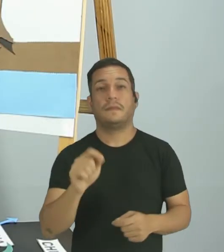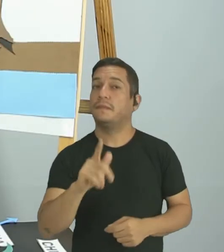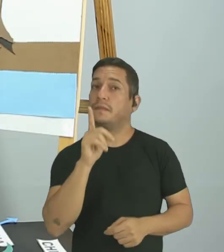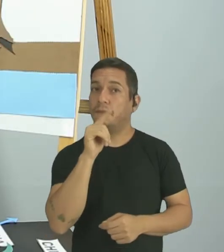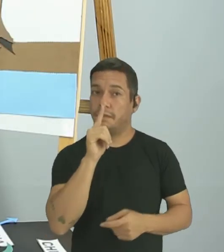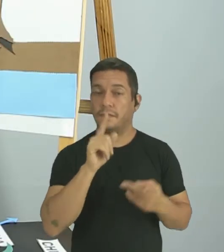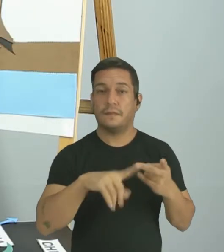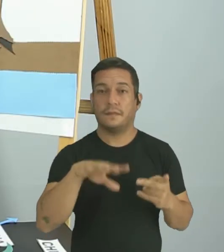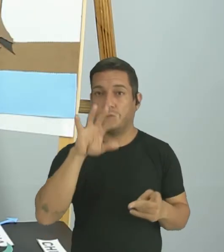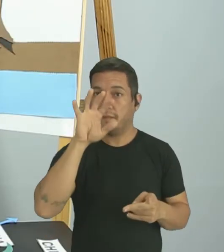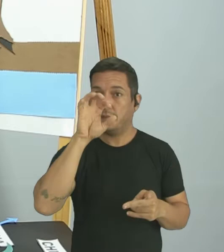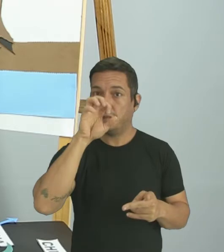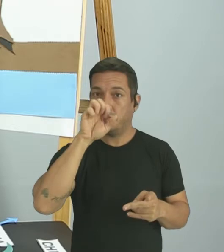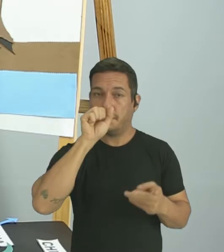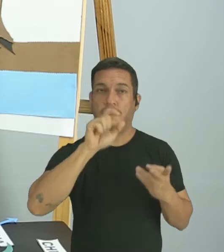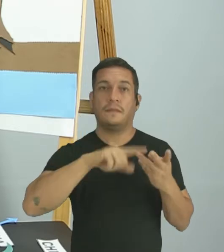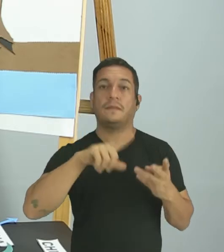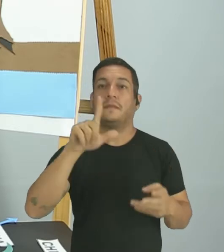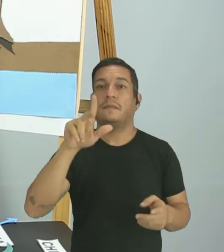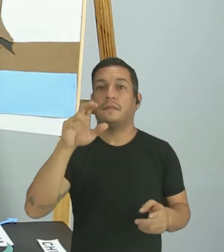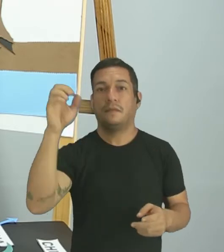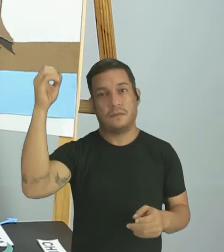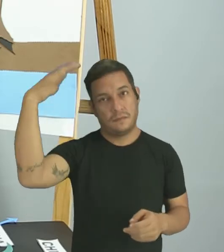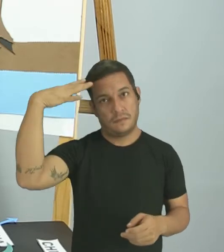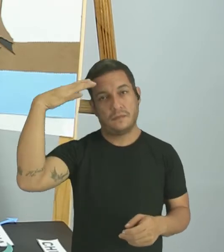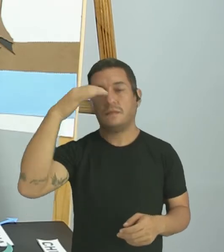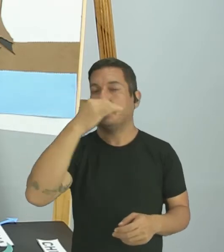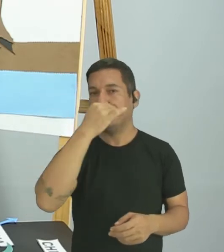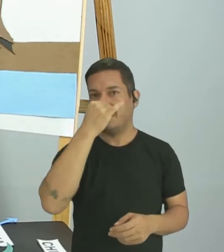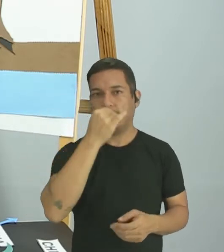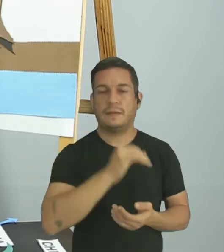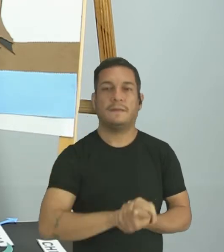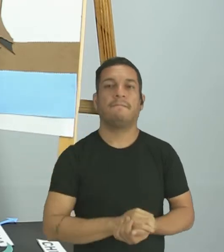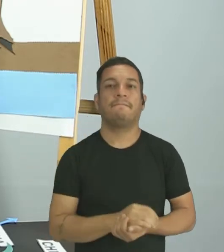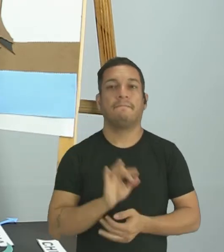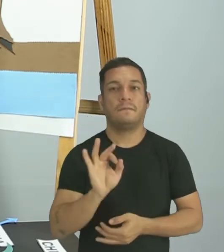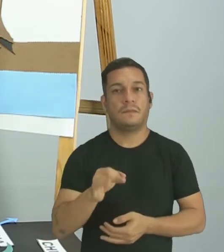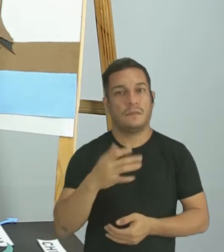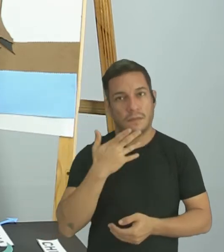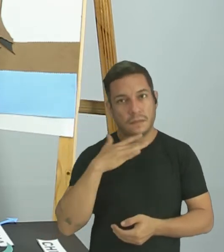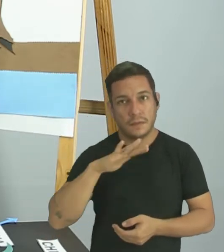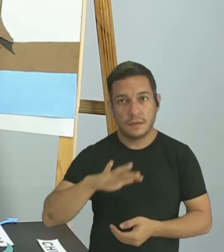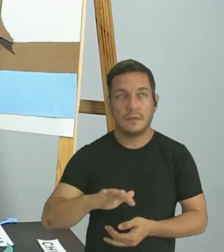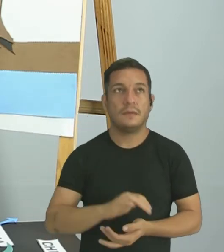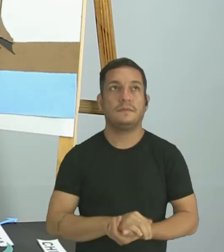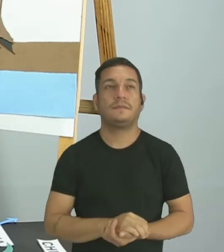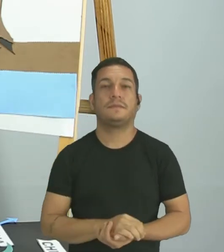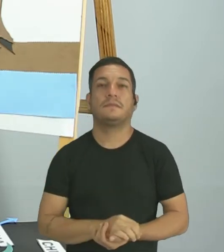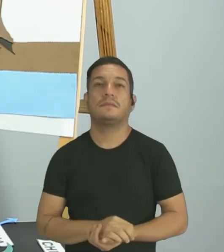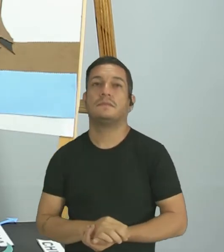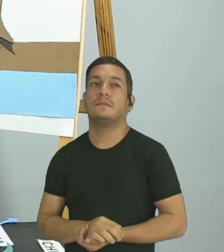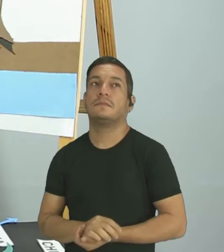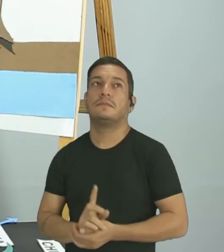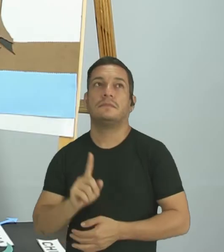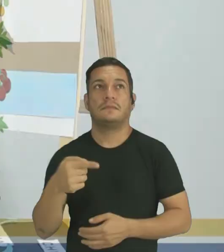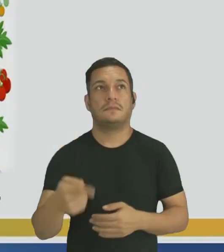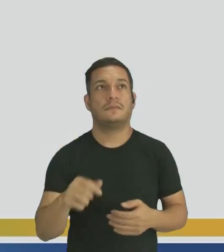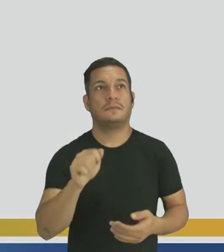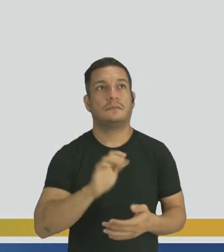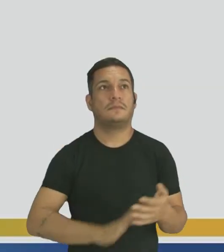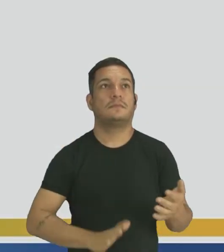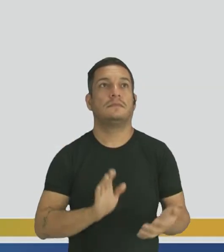água, ar e luz. Certo, crianças? Então, vamos à próxima